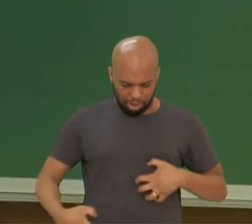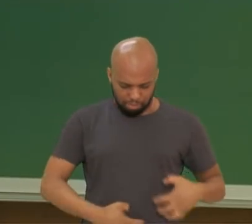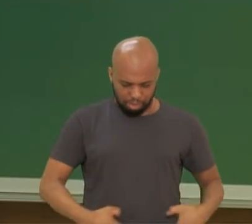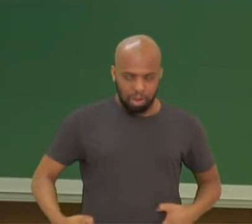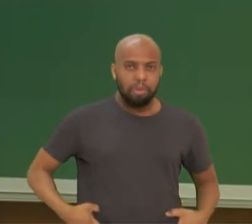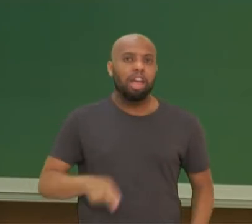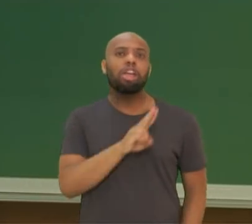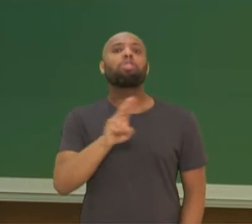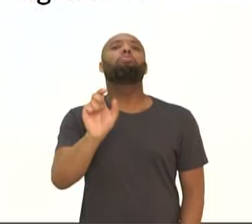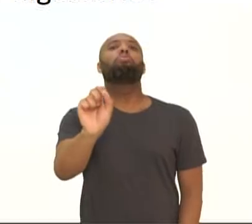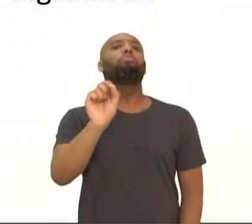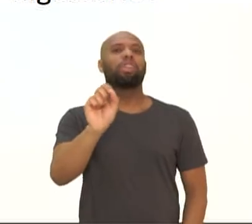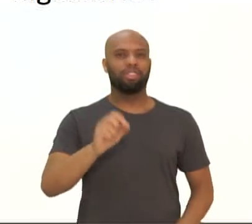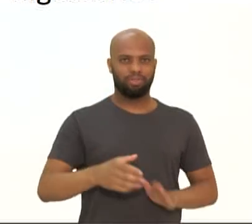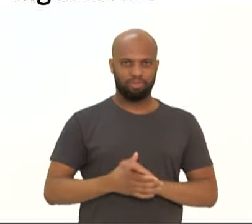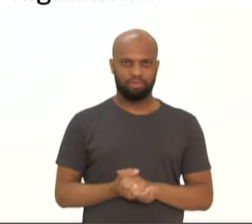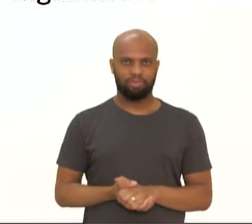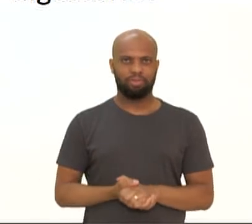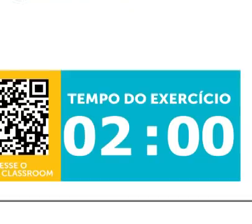sistema digestório?